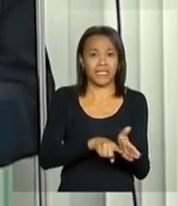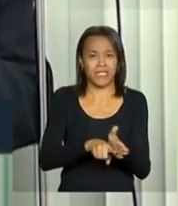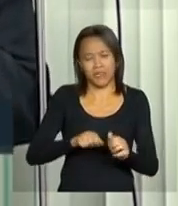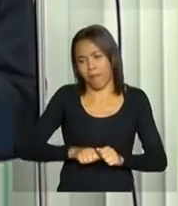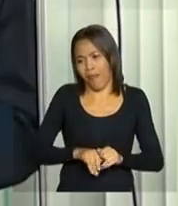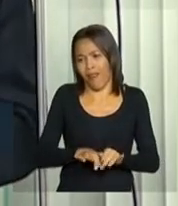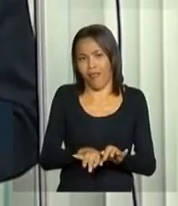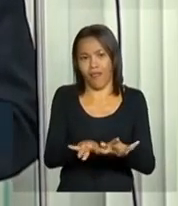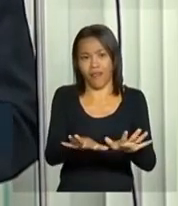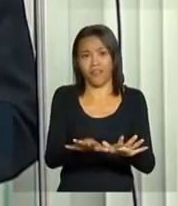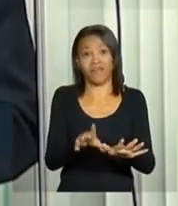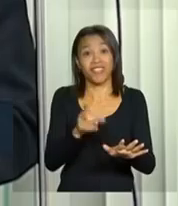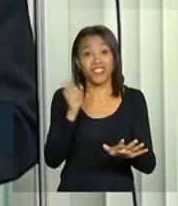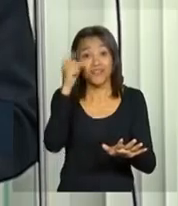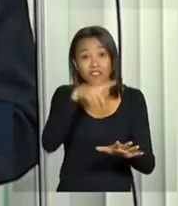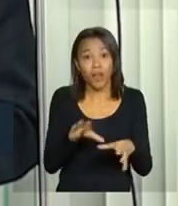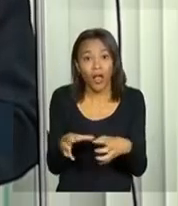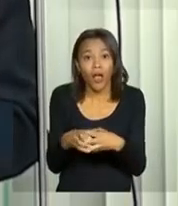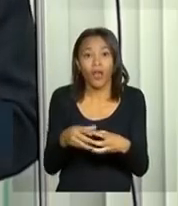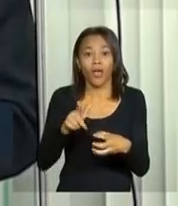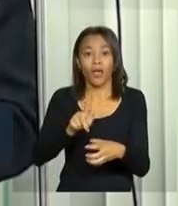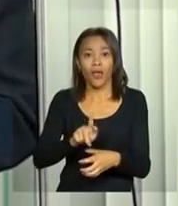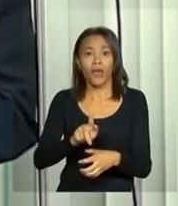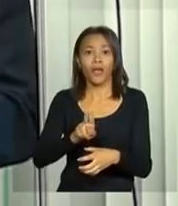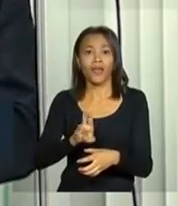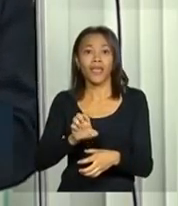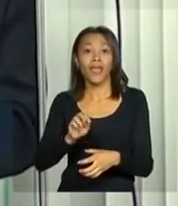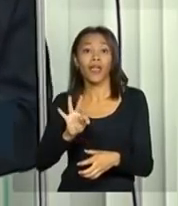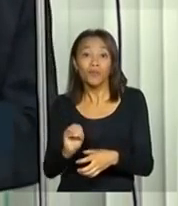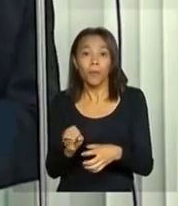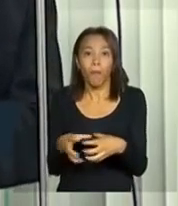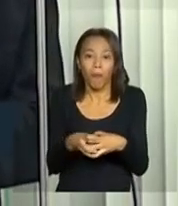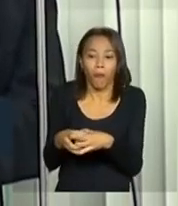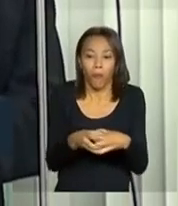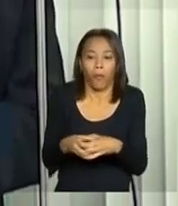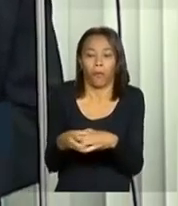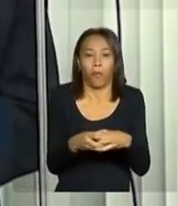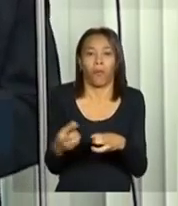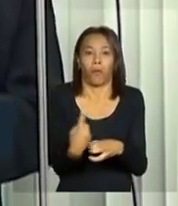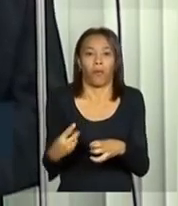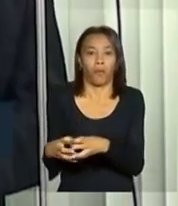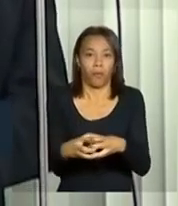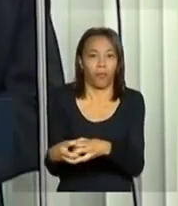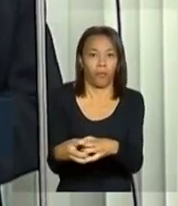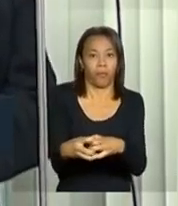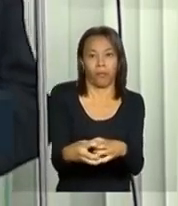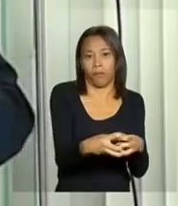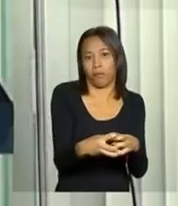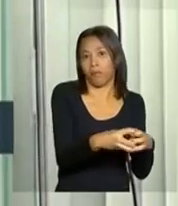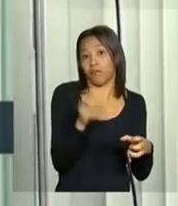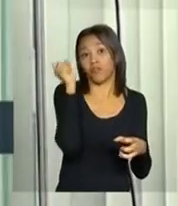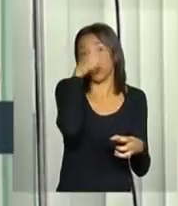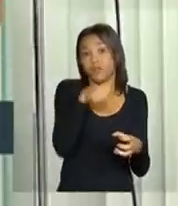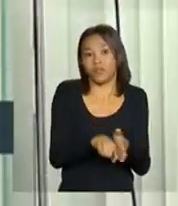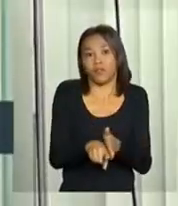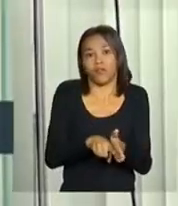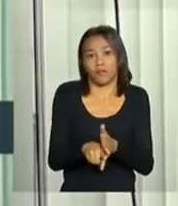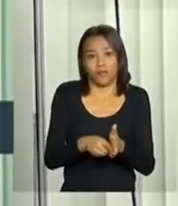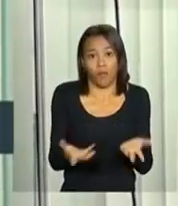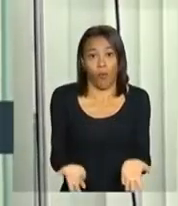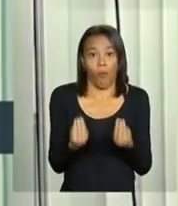se torna um gueto. Você sabe muito bem que existe muitas vezes essa tendência também nas nossas comunidades, né, de